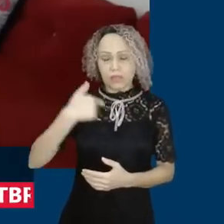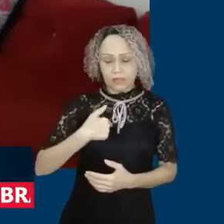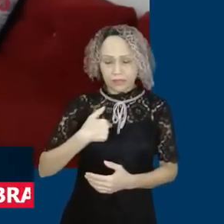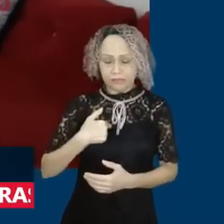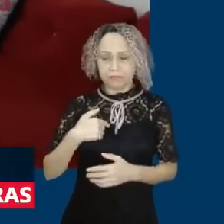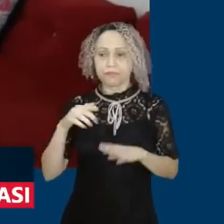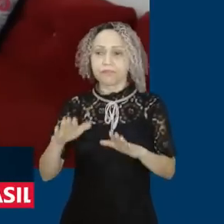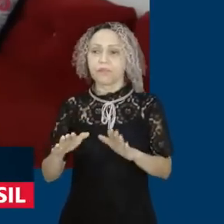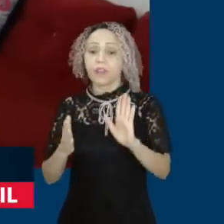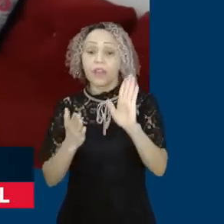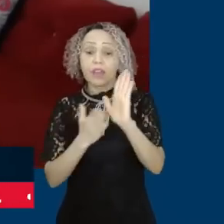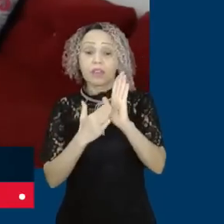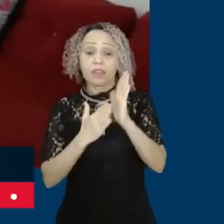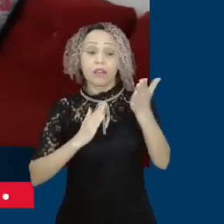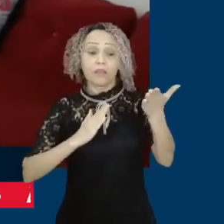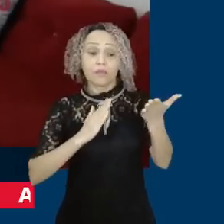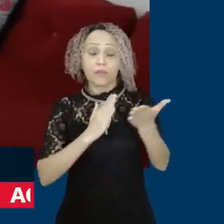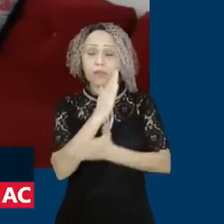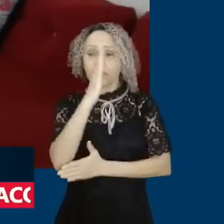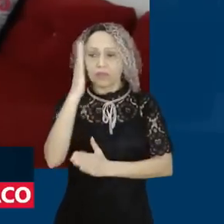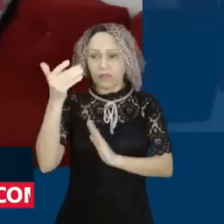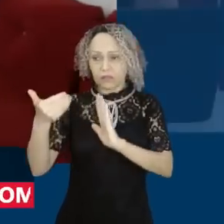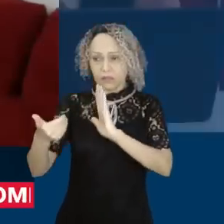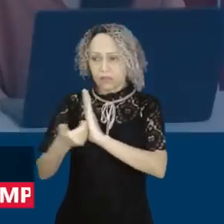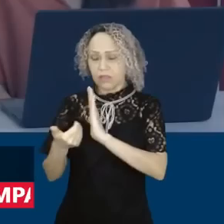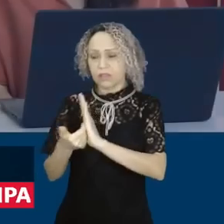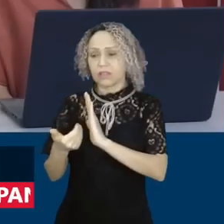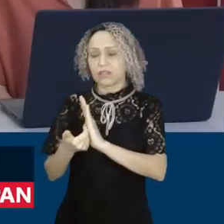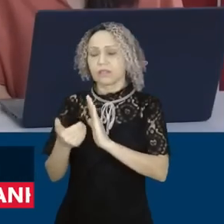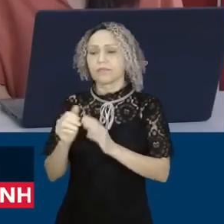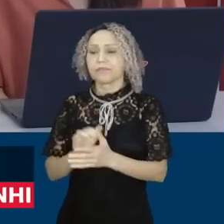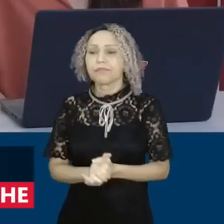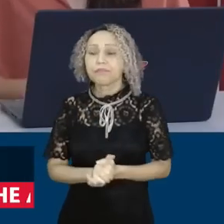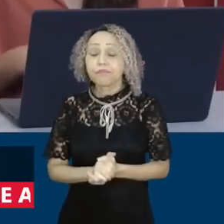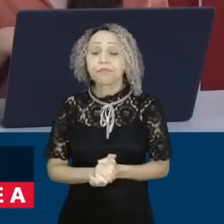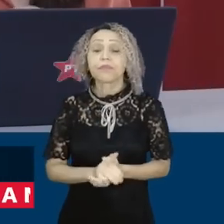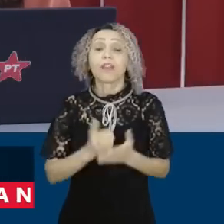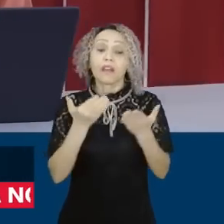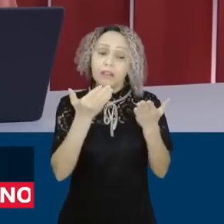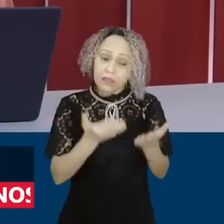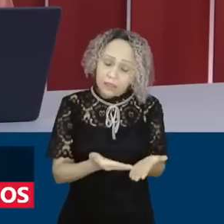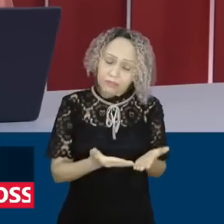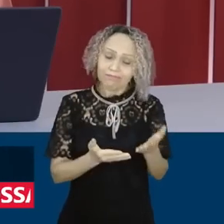proposta, a aprovação dessa proposta na casa, Amanda. É